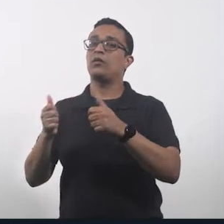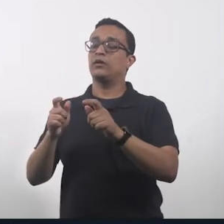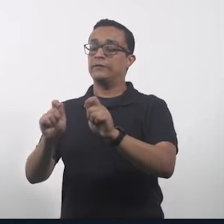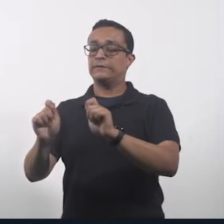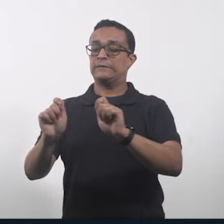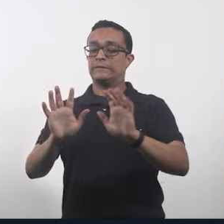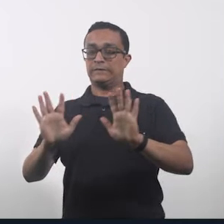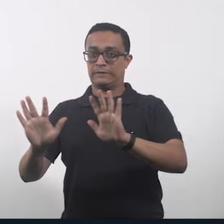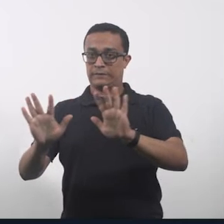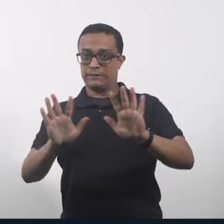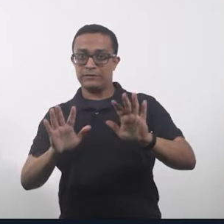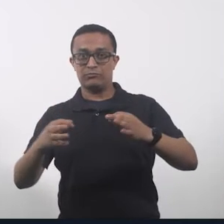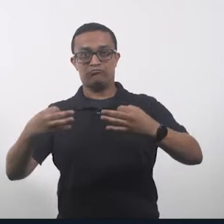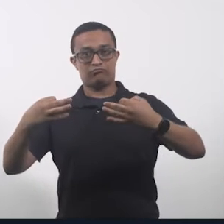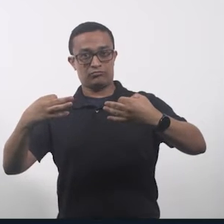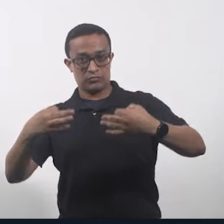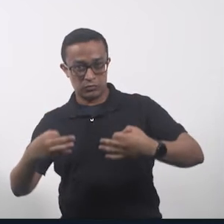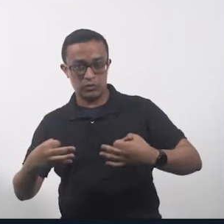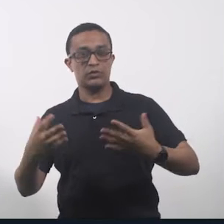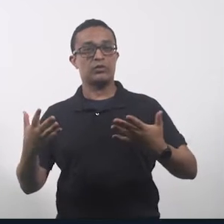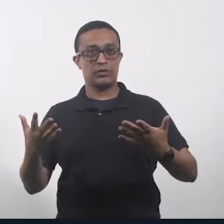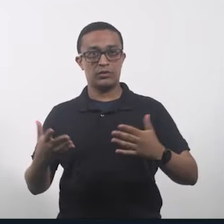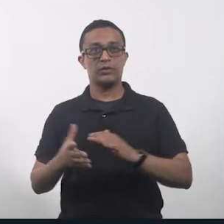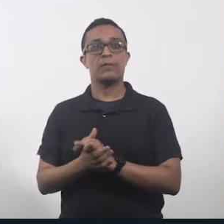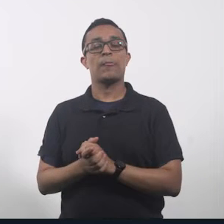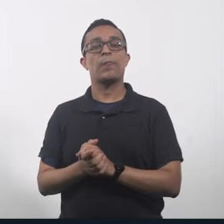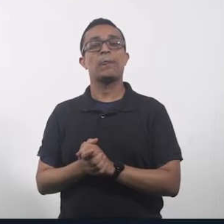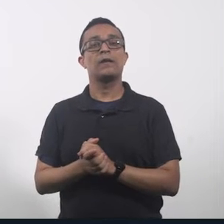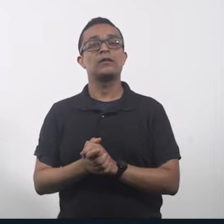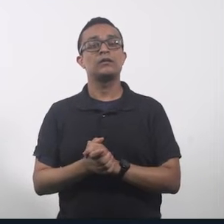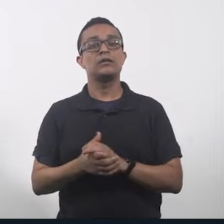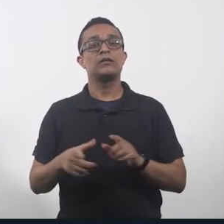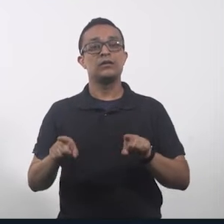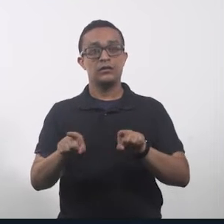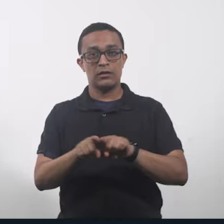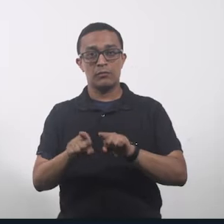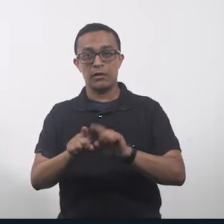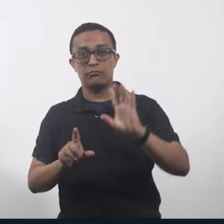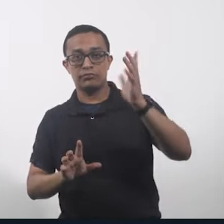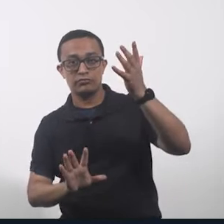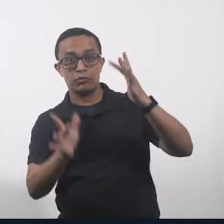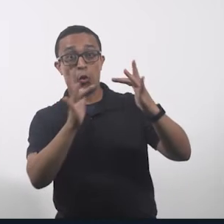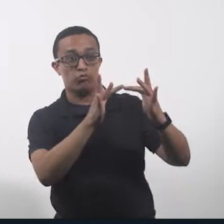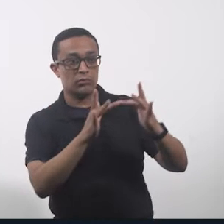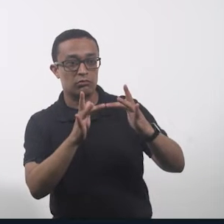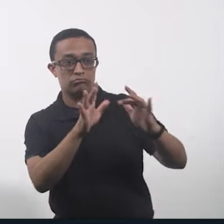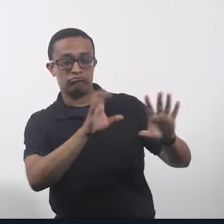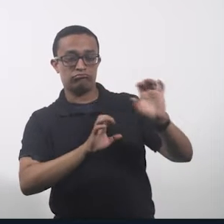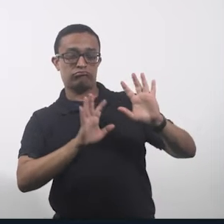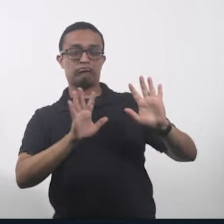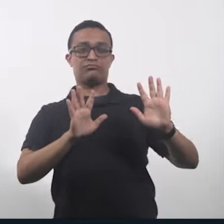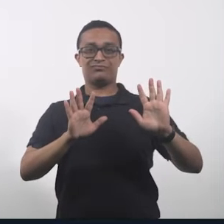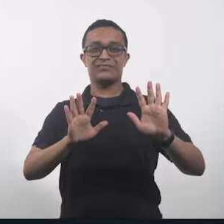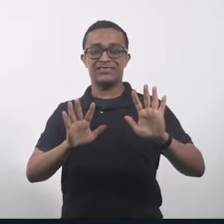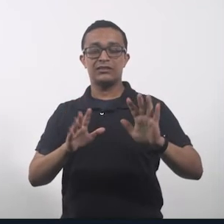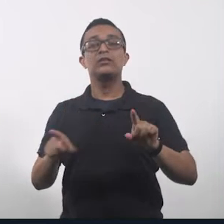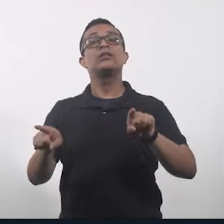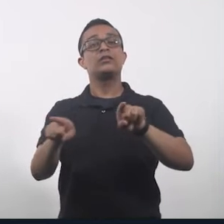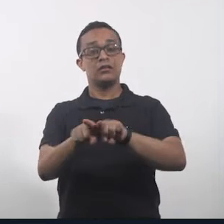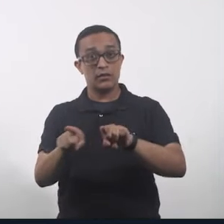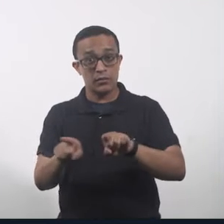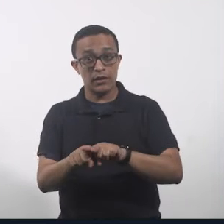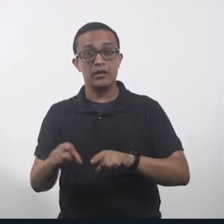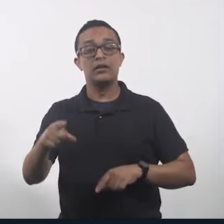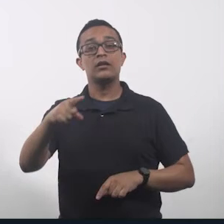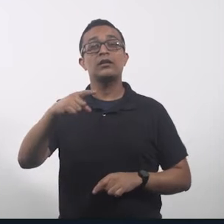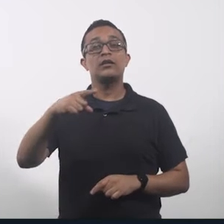de medidas eficazes, né, em torno dos casos, e dos casos e contatos. Teríamos uma ênfase, então, dada